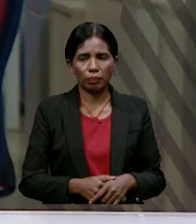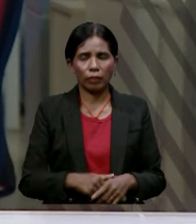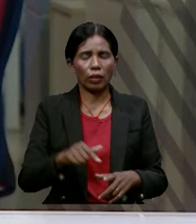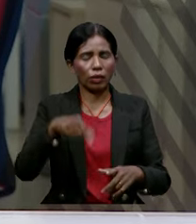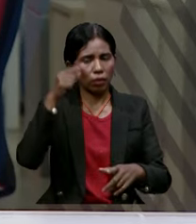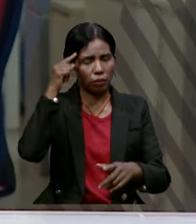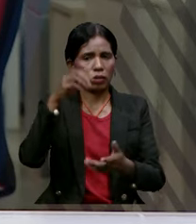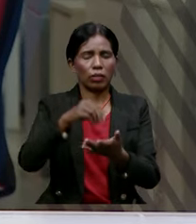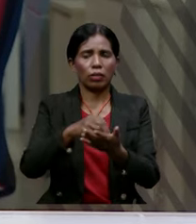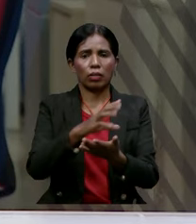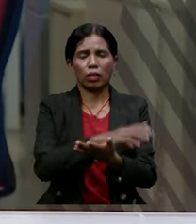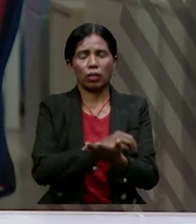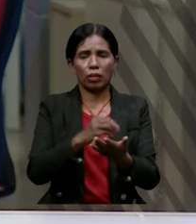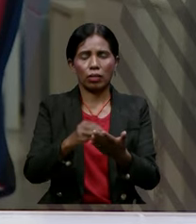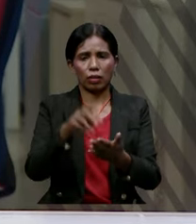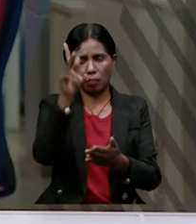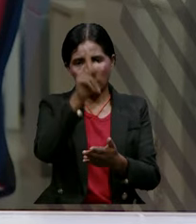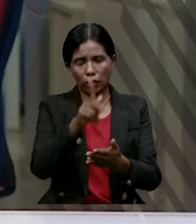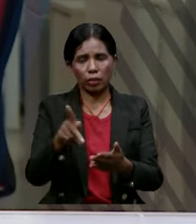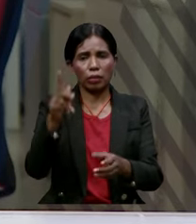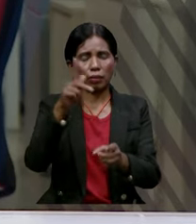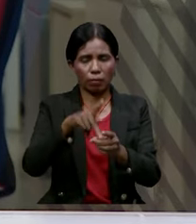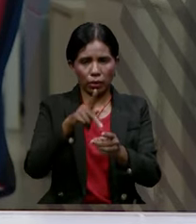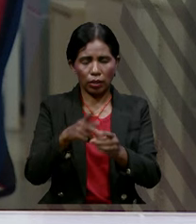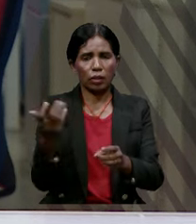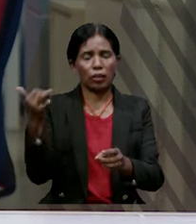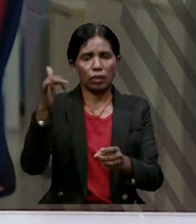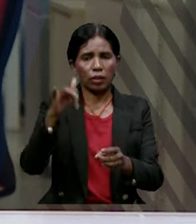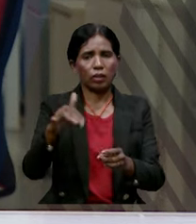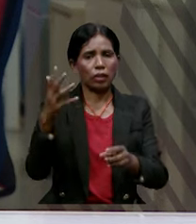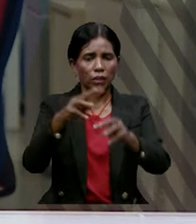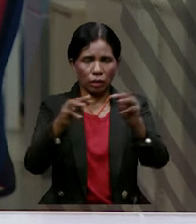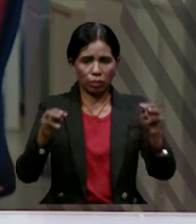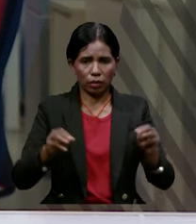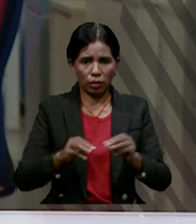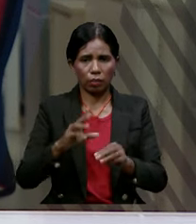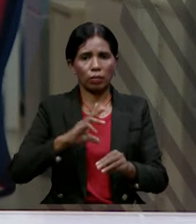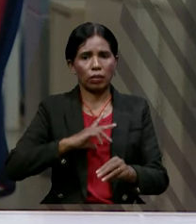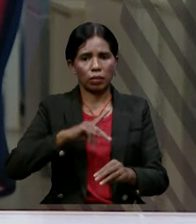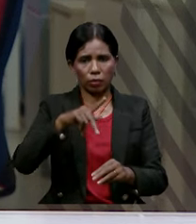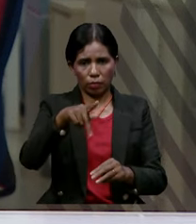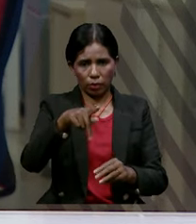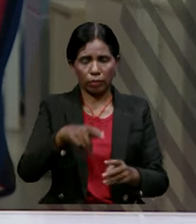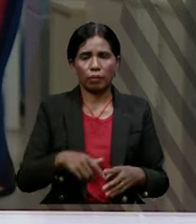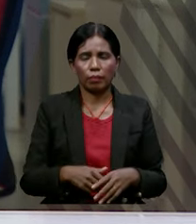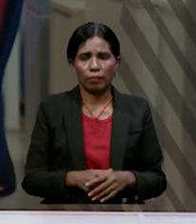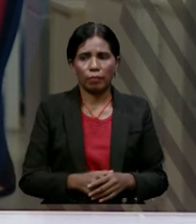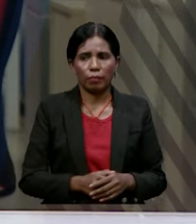governo lança prospecção na pesquisa de minerais metálicos e o município Lauten.